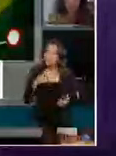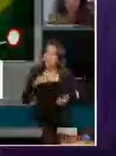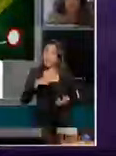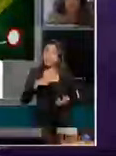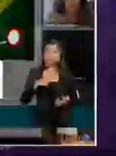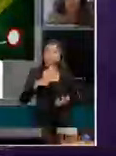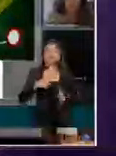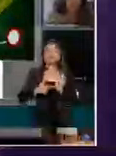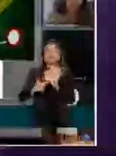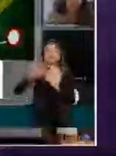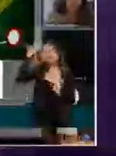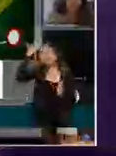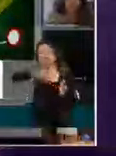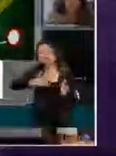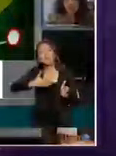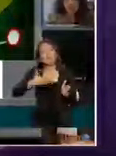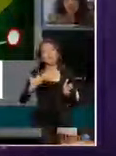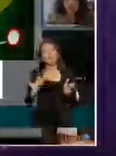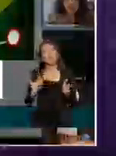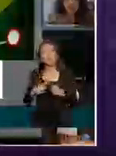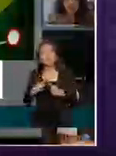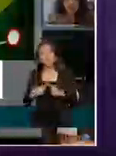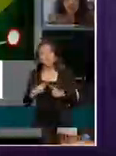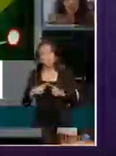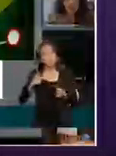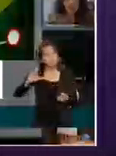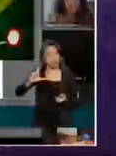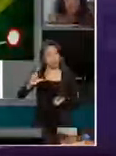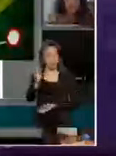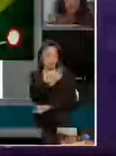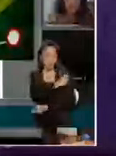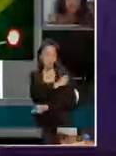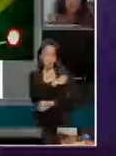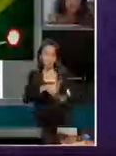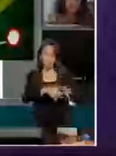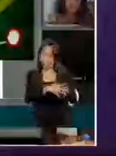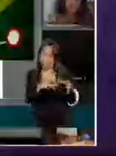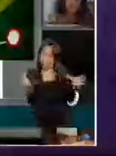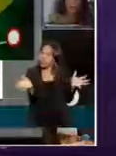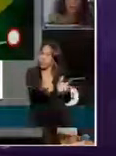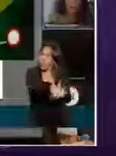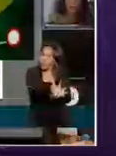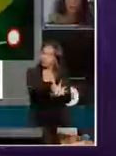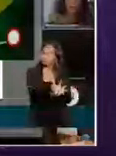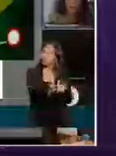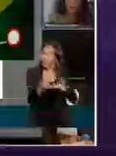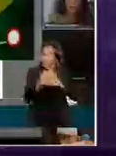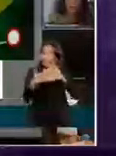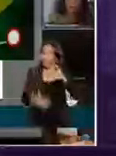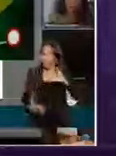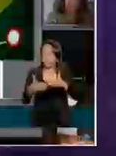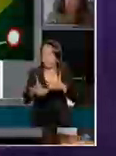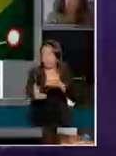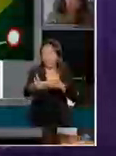para questionar aberta e amplamente vacinação em massa em um público que caracteristicamente, como nós vamos demonstrar